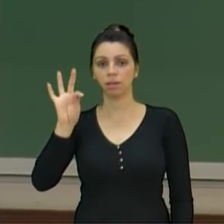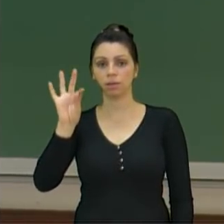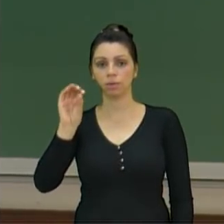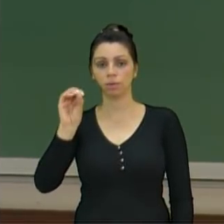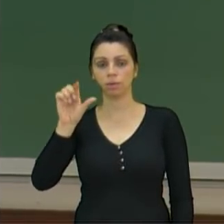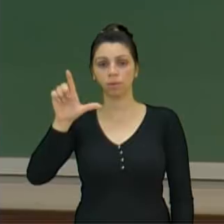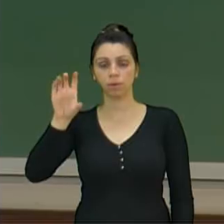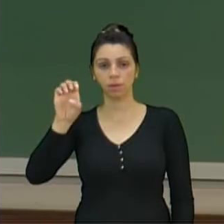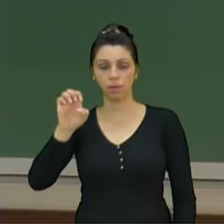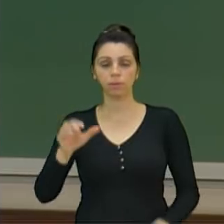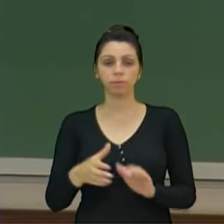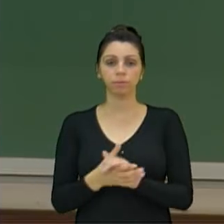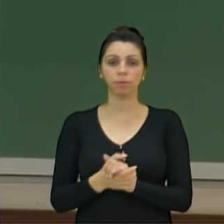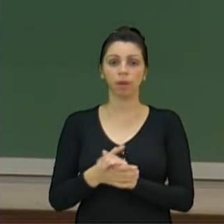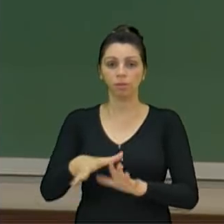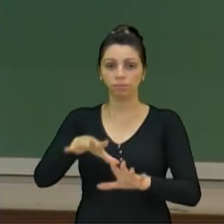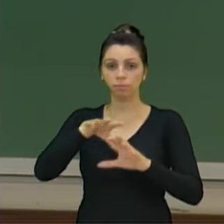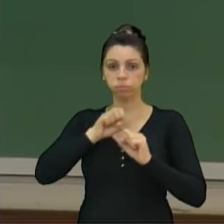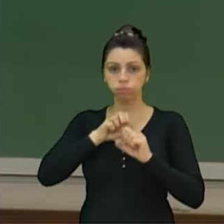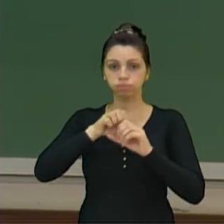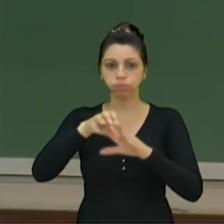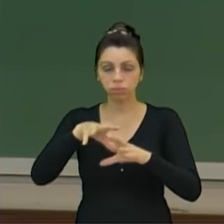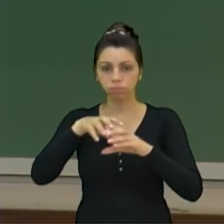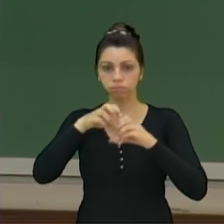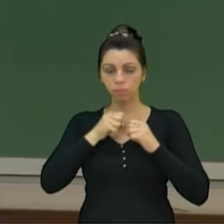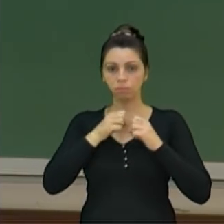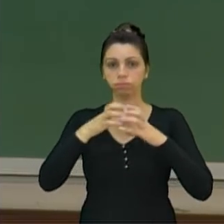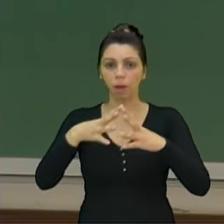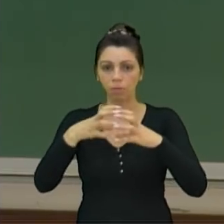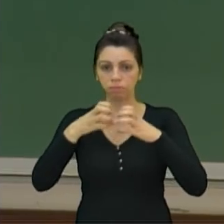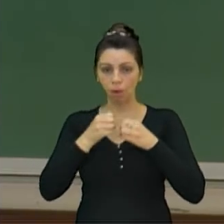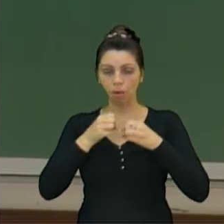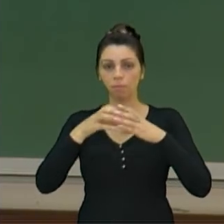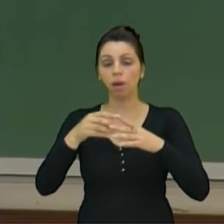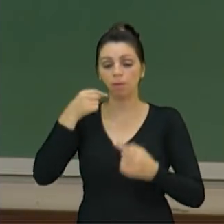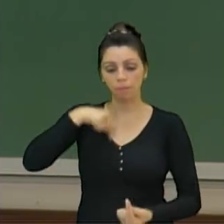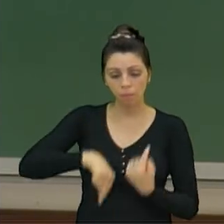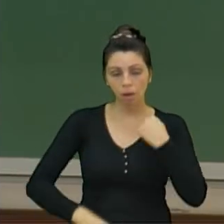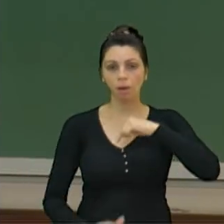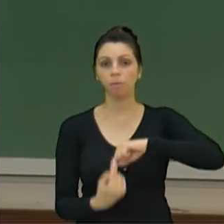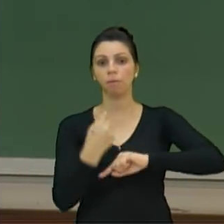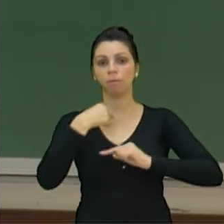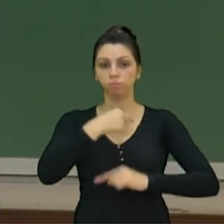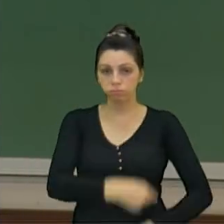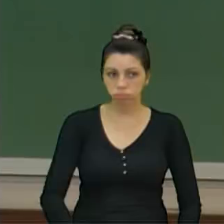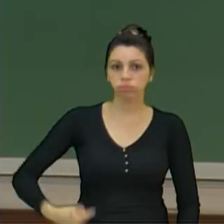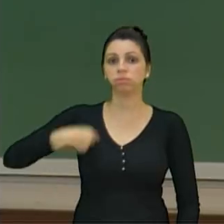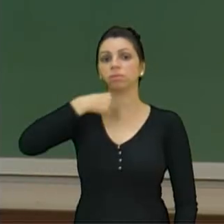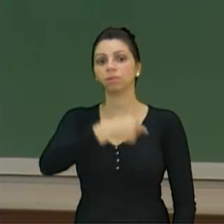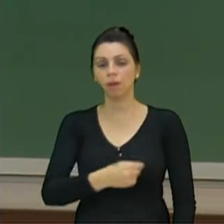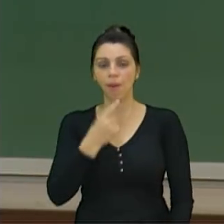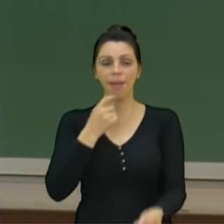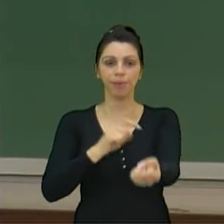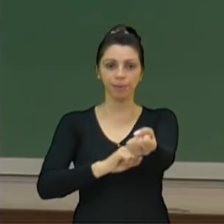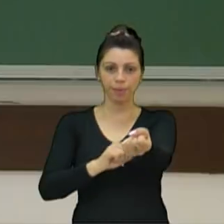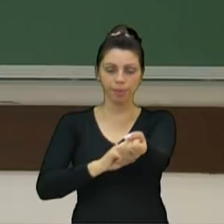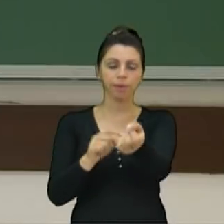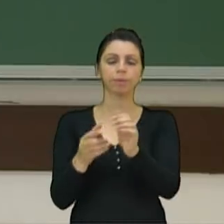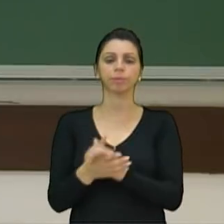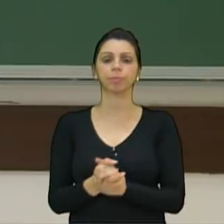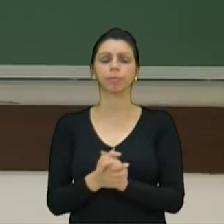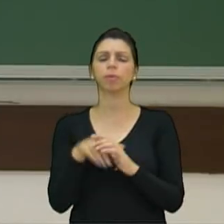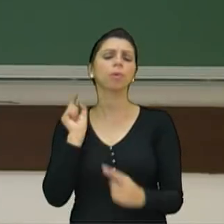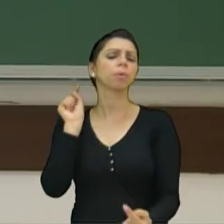coração ficar agindo como uma bomba, impulsionando o nosso sangue. Qual é o objetivo dessa nossa aula